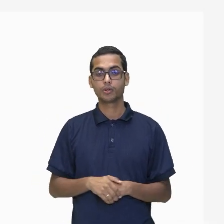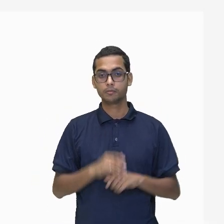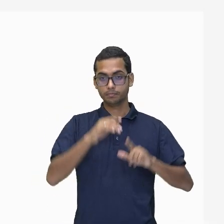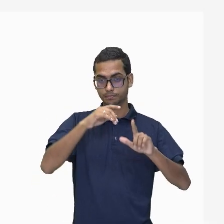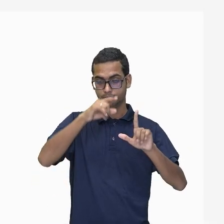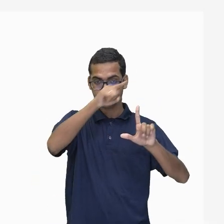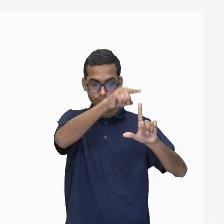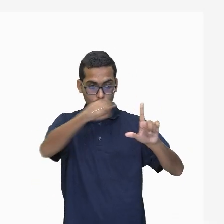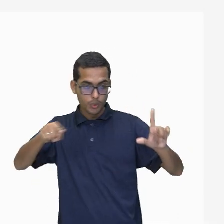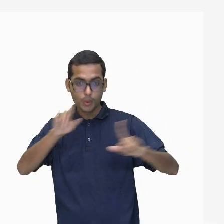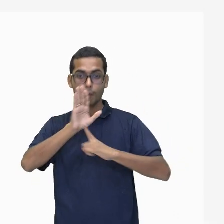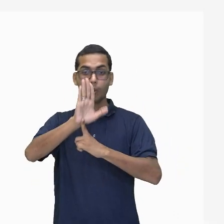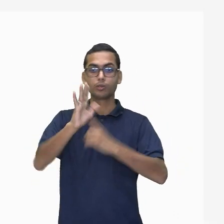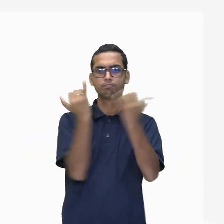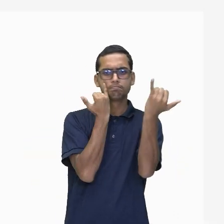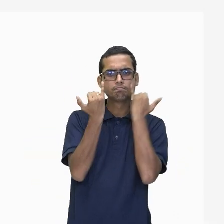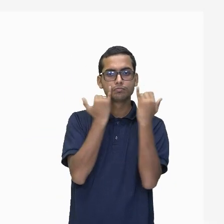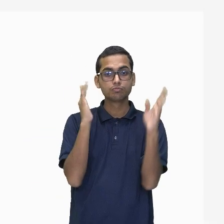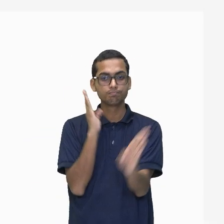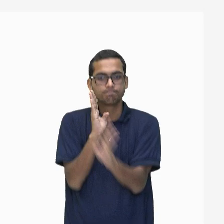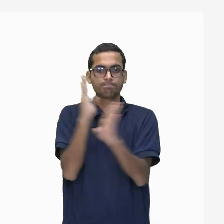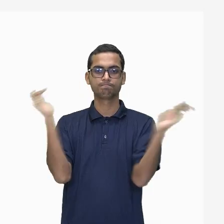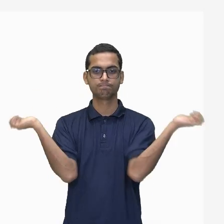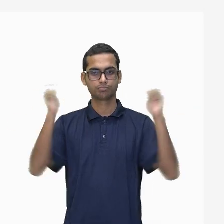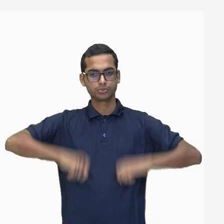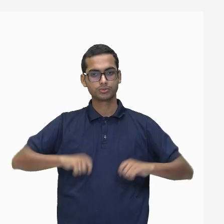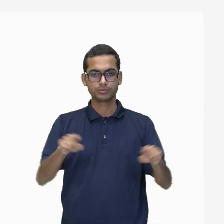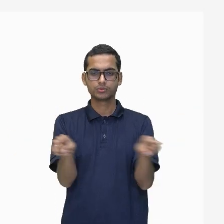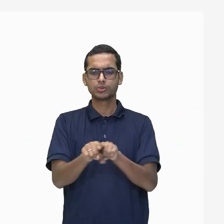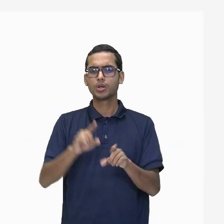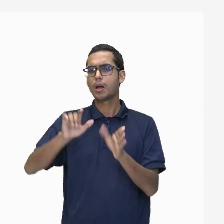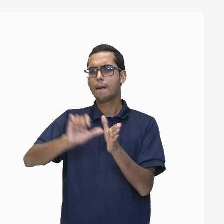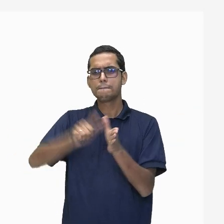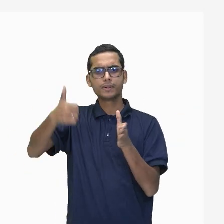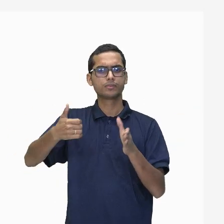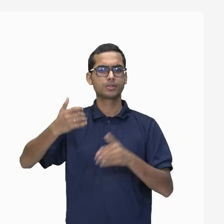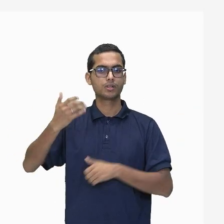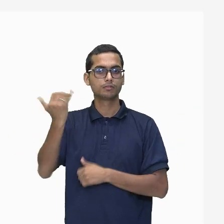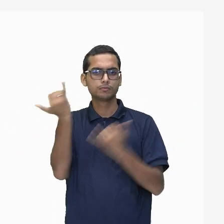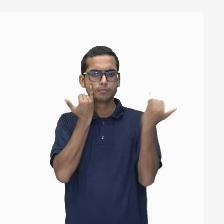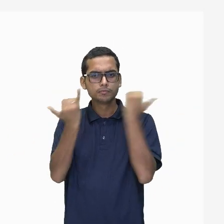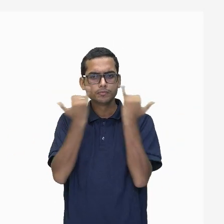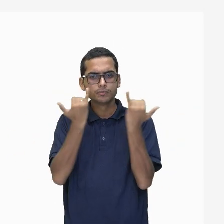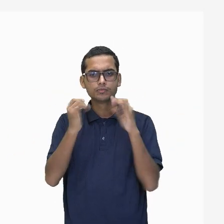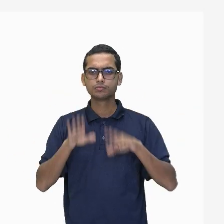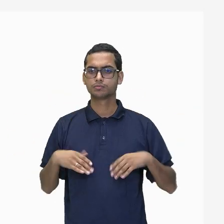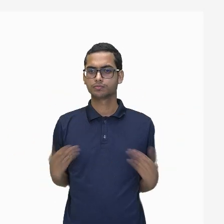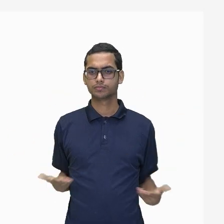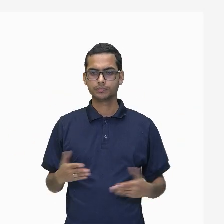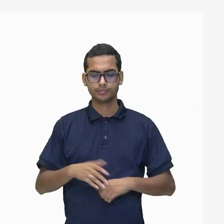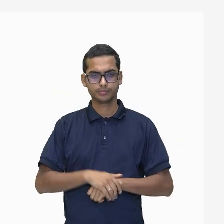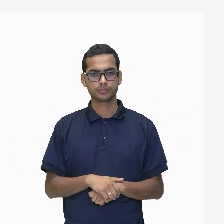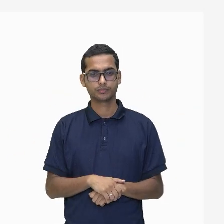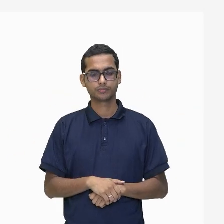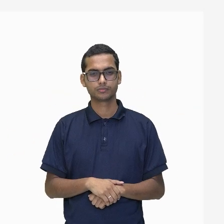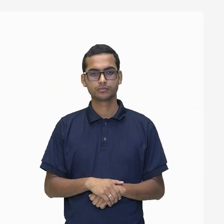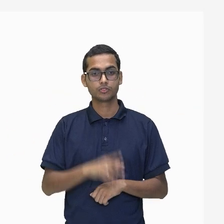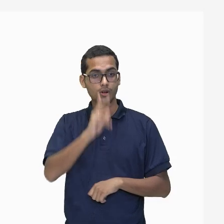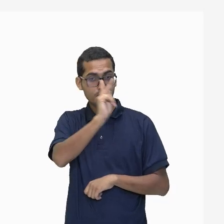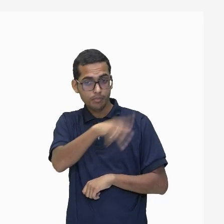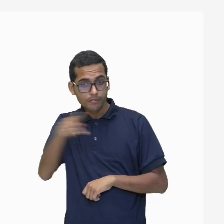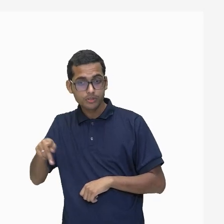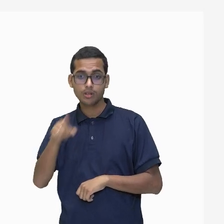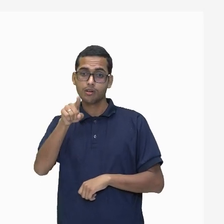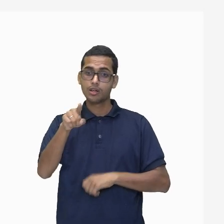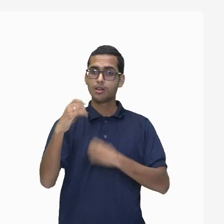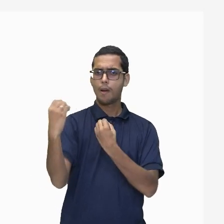a gente pode encontrar. Qual é a primeira informação que esse gráfico nos dá? Professora, a senhora ensinou